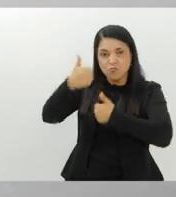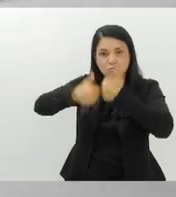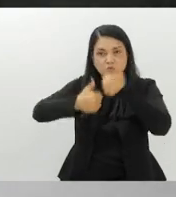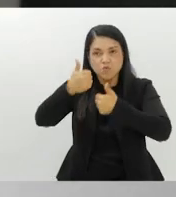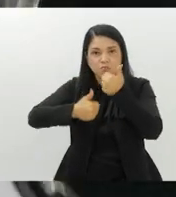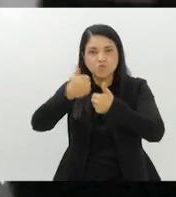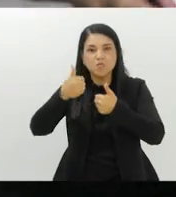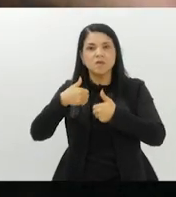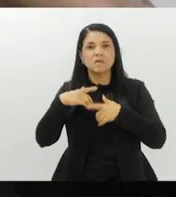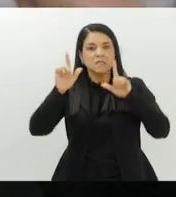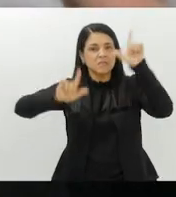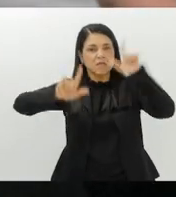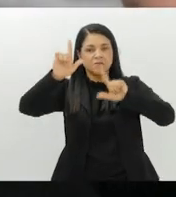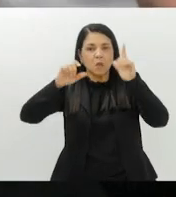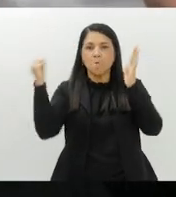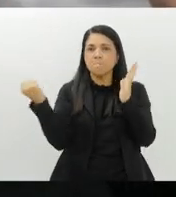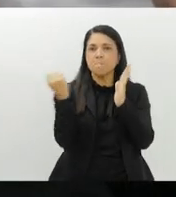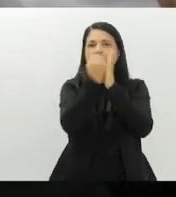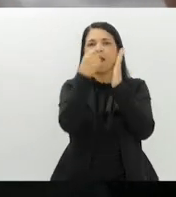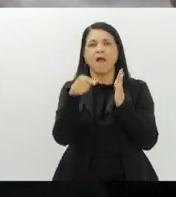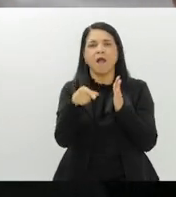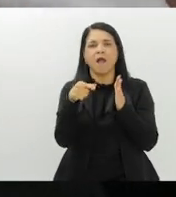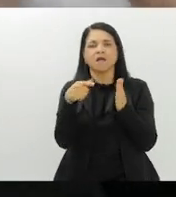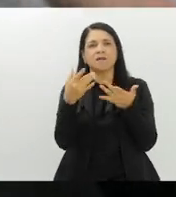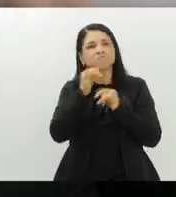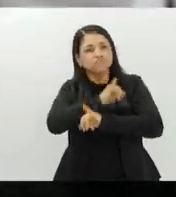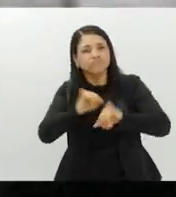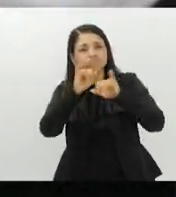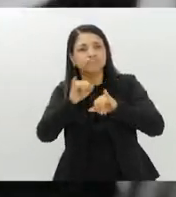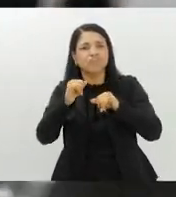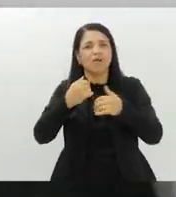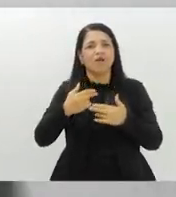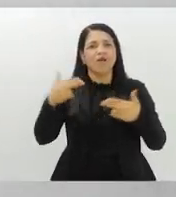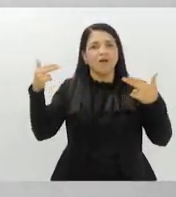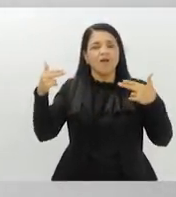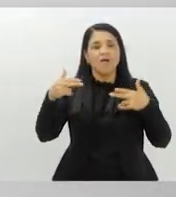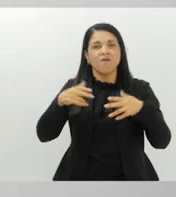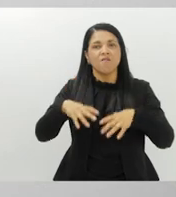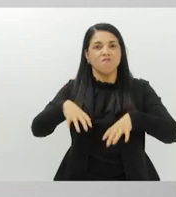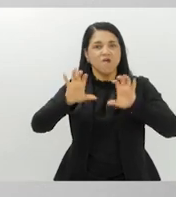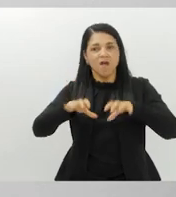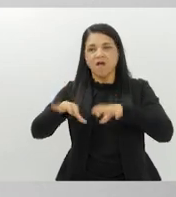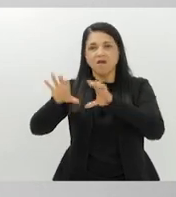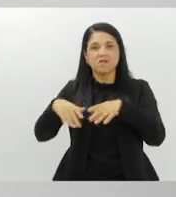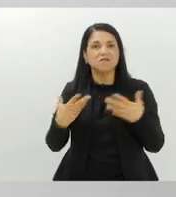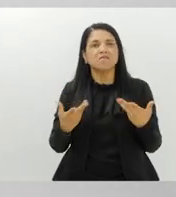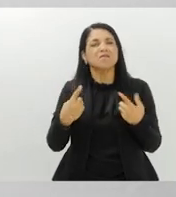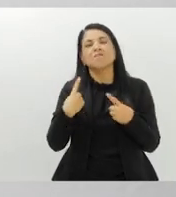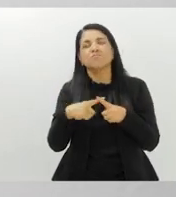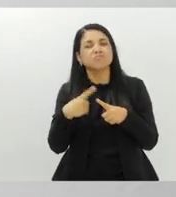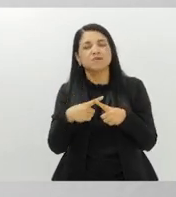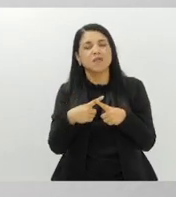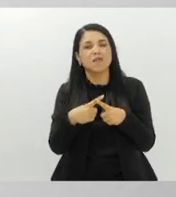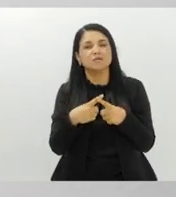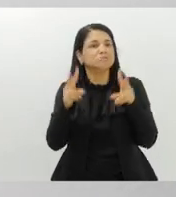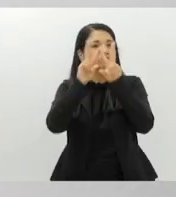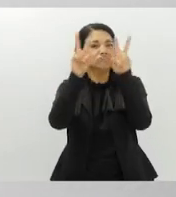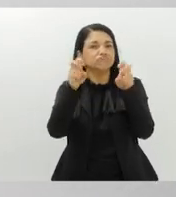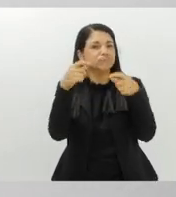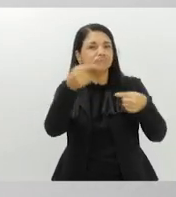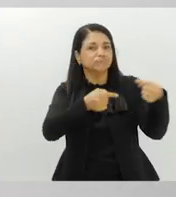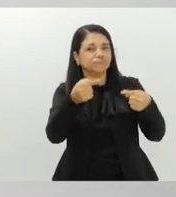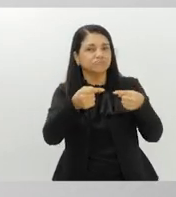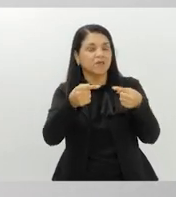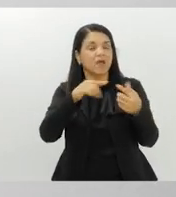televisão falar de uma marca, ele vai para a televisão falar de um funk, de uma música, e aquilo bomba, por que que ele não fala de uma questão ambiental também? Já que